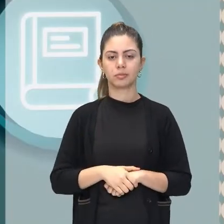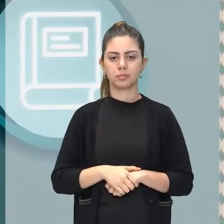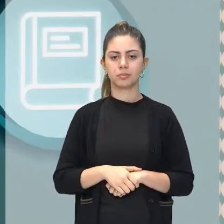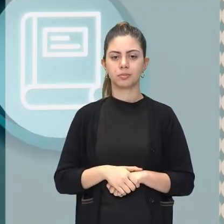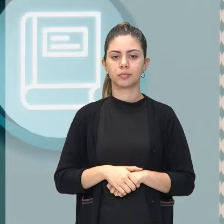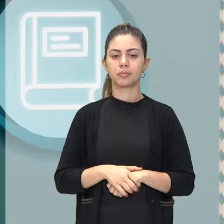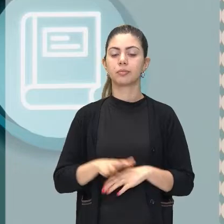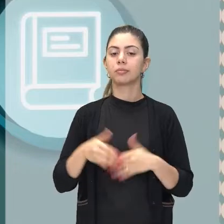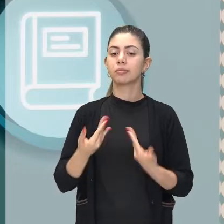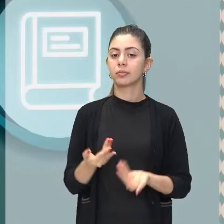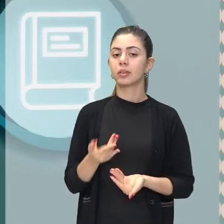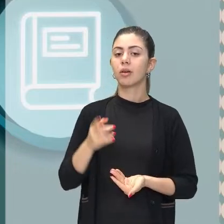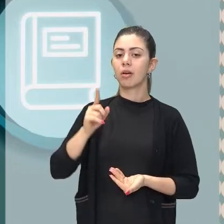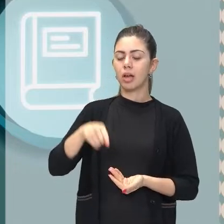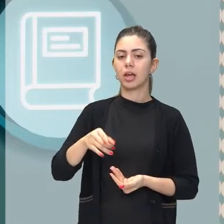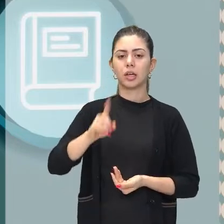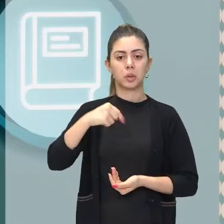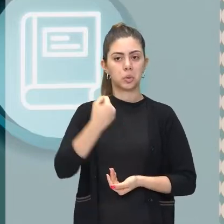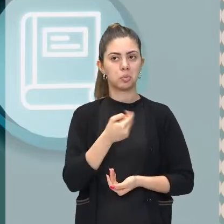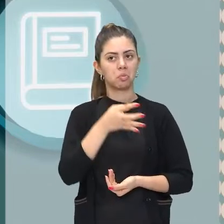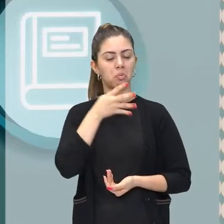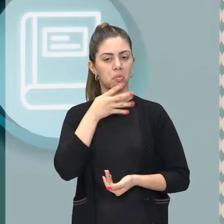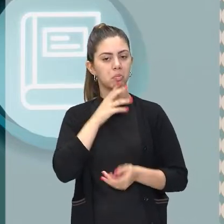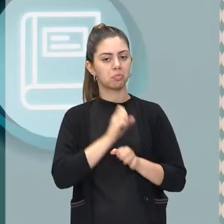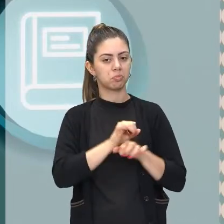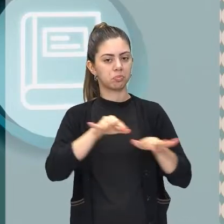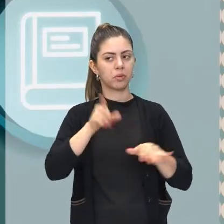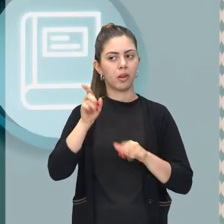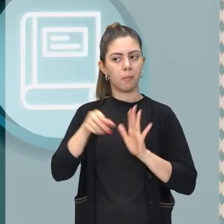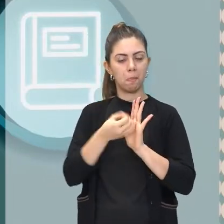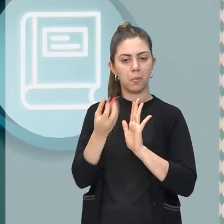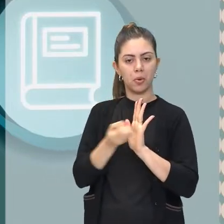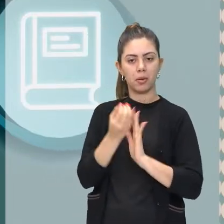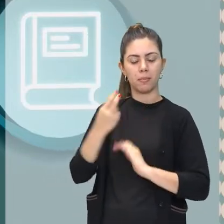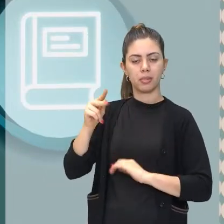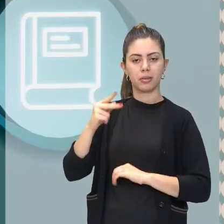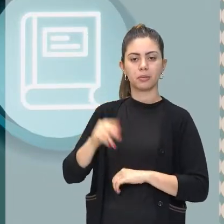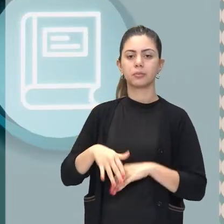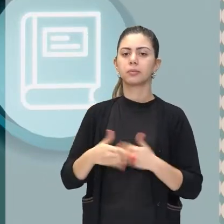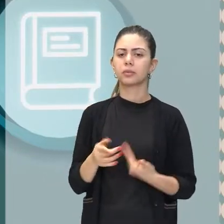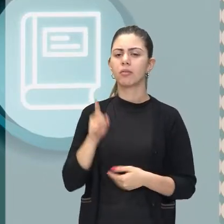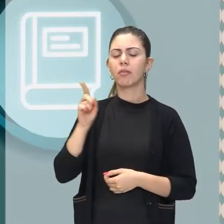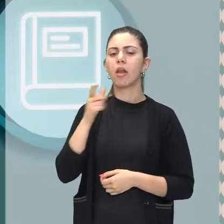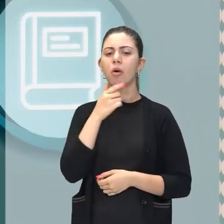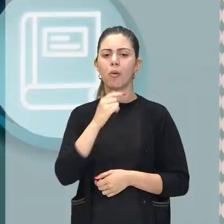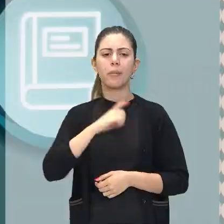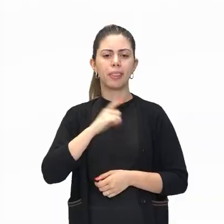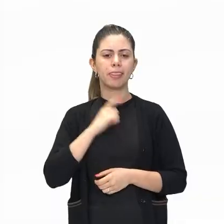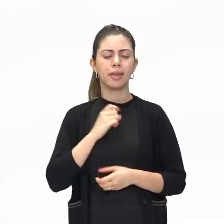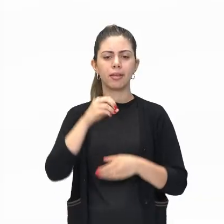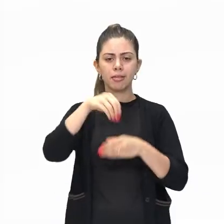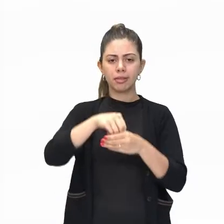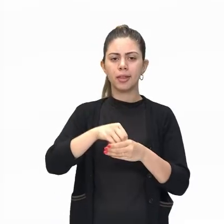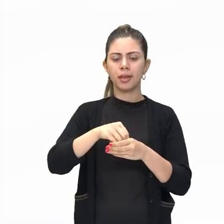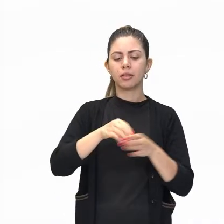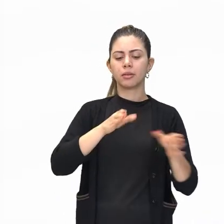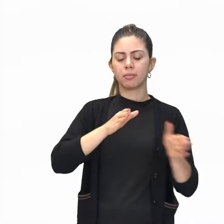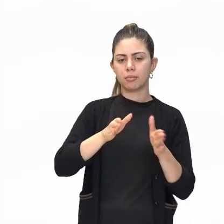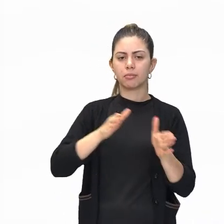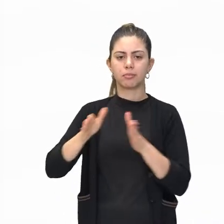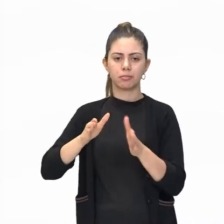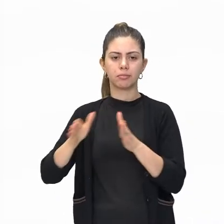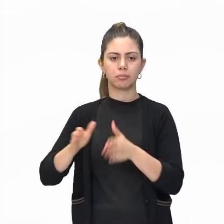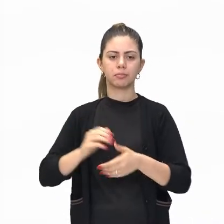posição. E ele é super conhecido. E aí, esse escritor, ele tem fases. Vamos verificar as fases